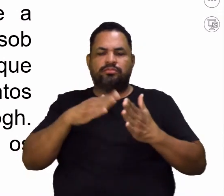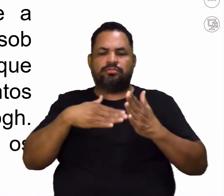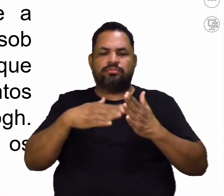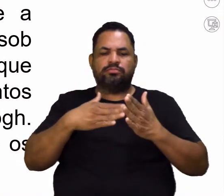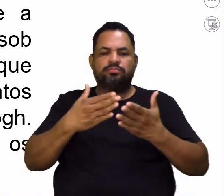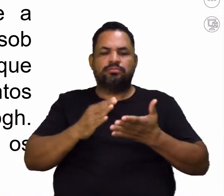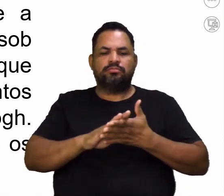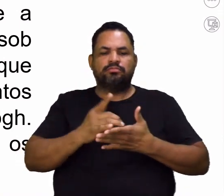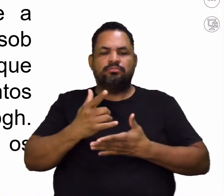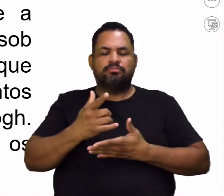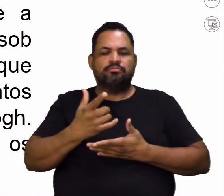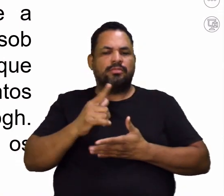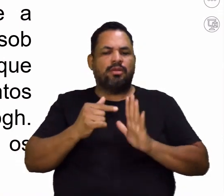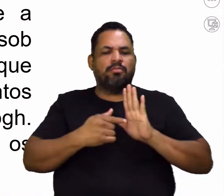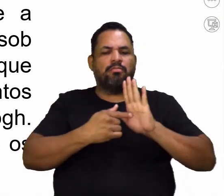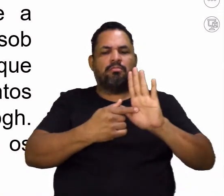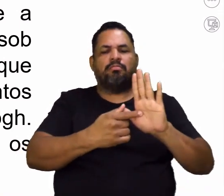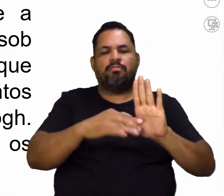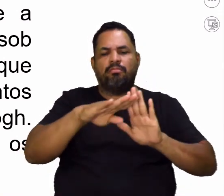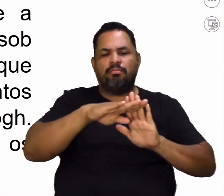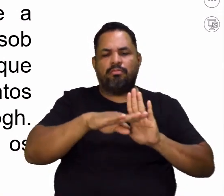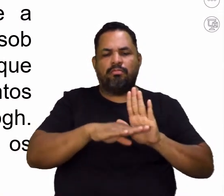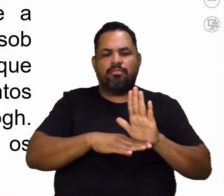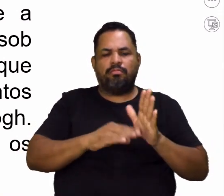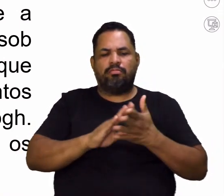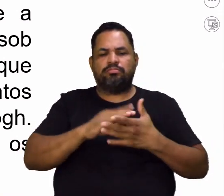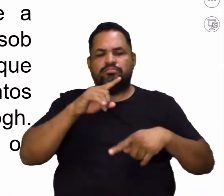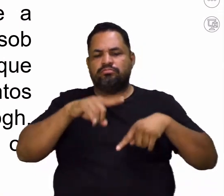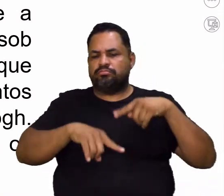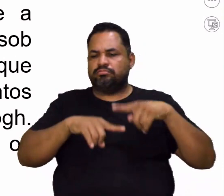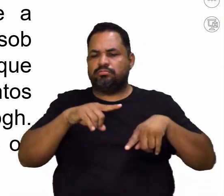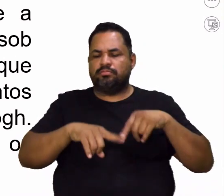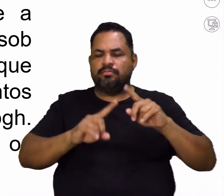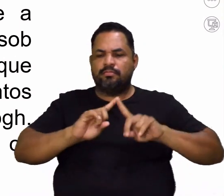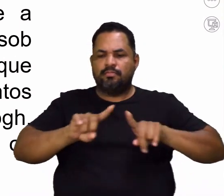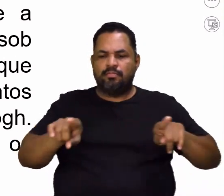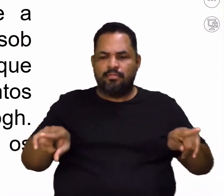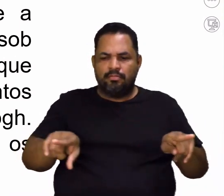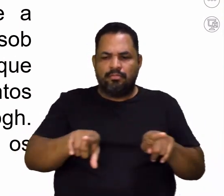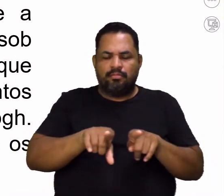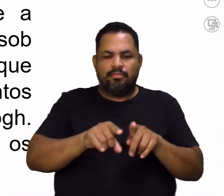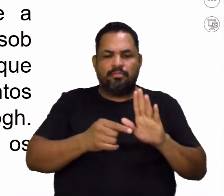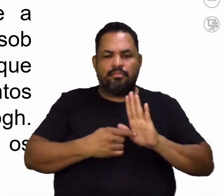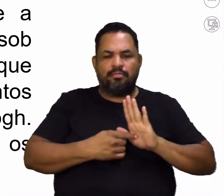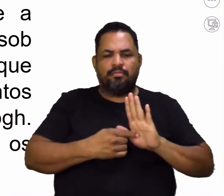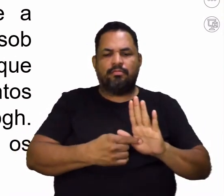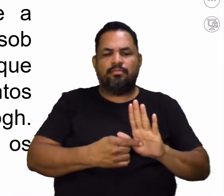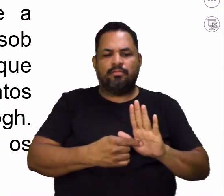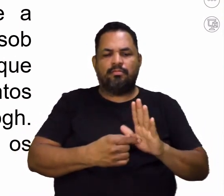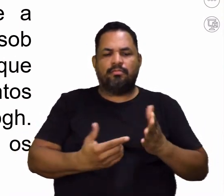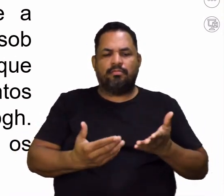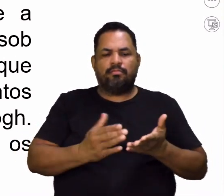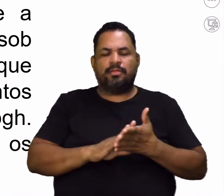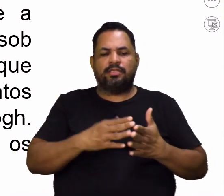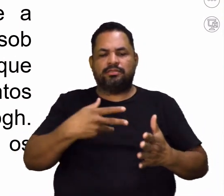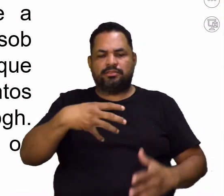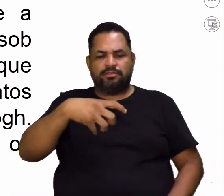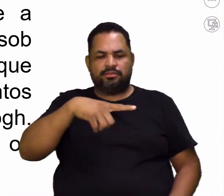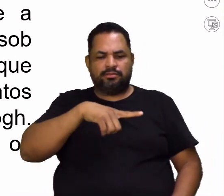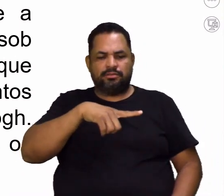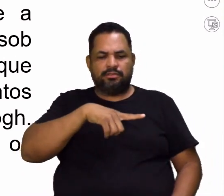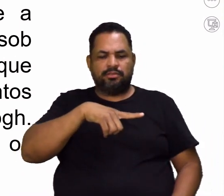cores não descreviam apenas os objetos mas dava-lhe sentido